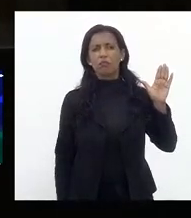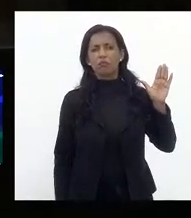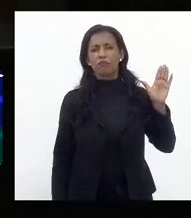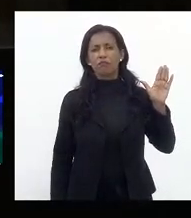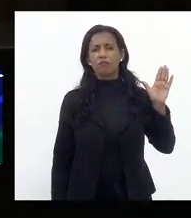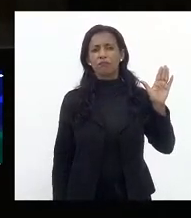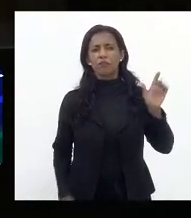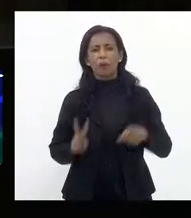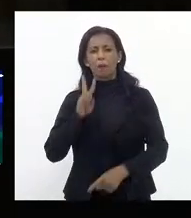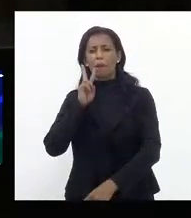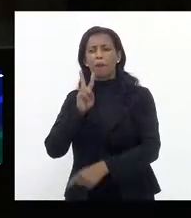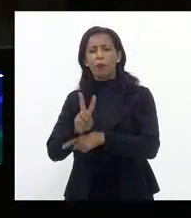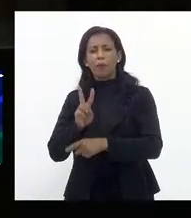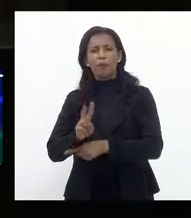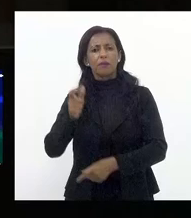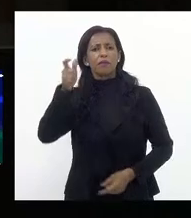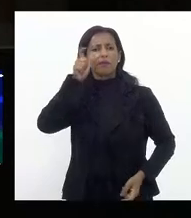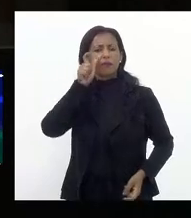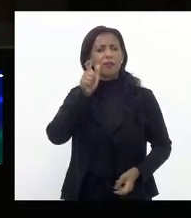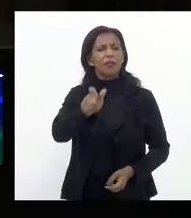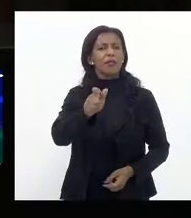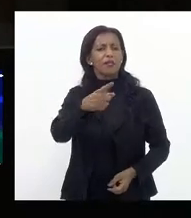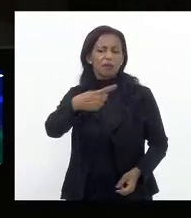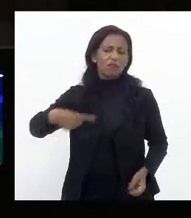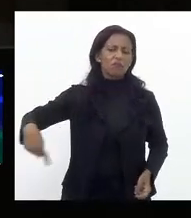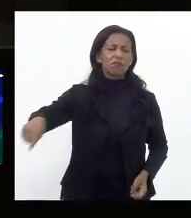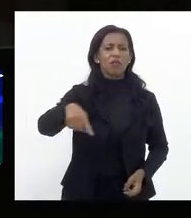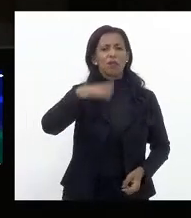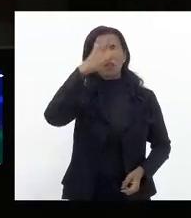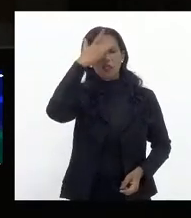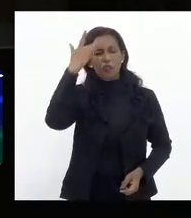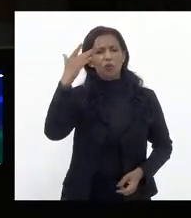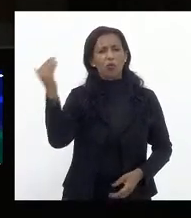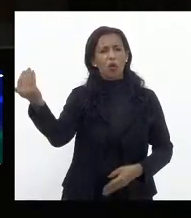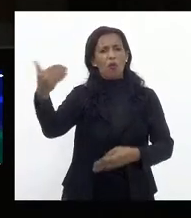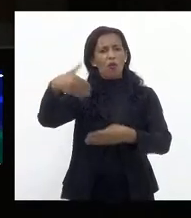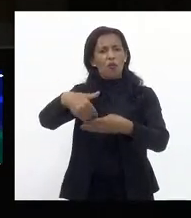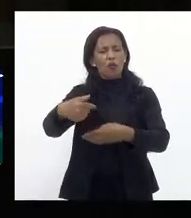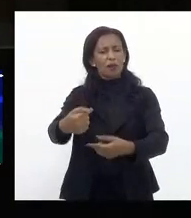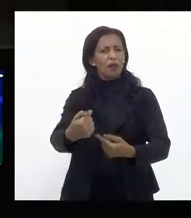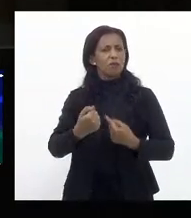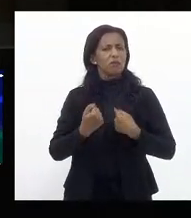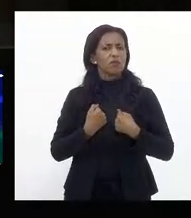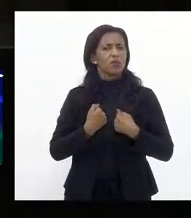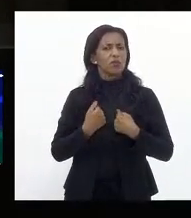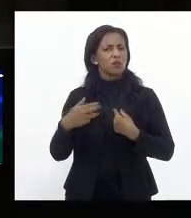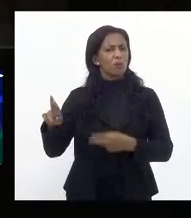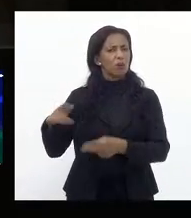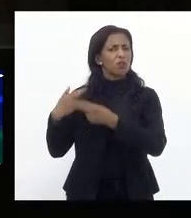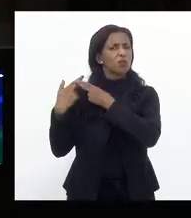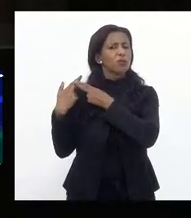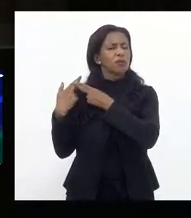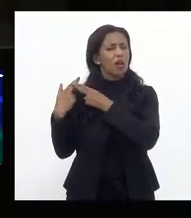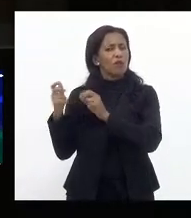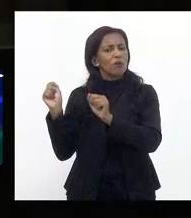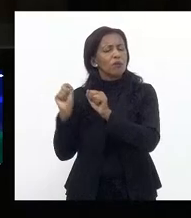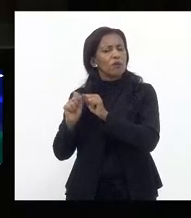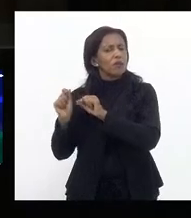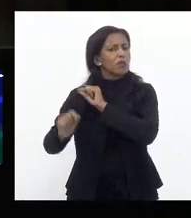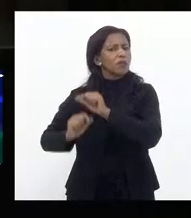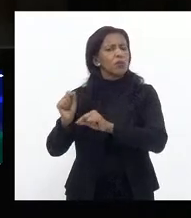Posição de defesa dos interesses daquele que nós consideramos responsáveis exatamente para fazer com